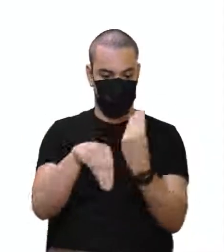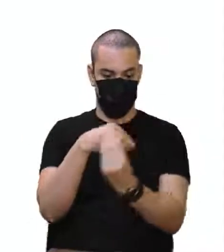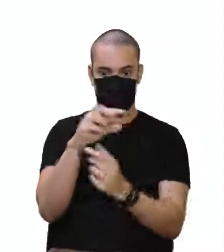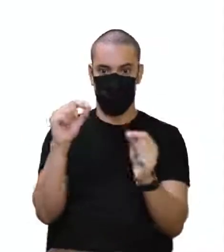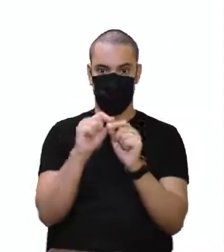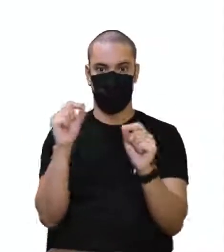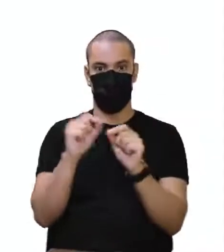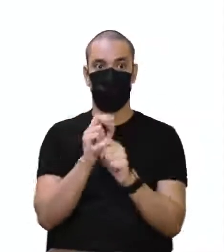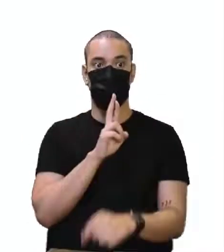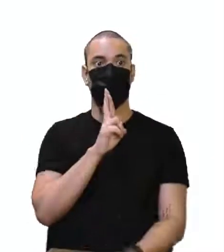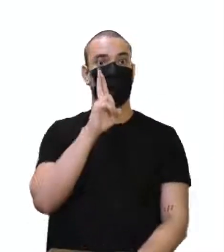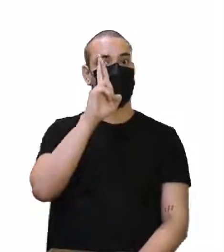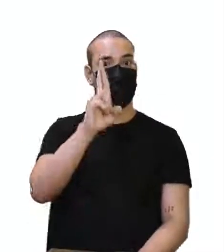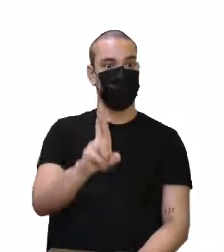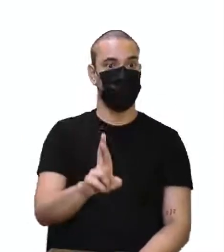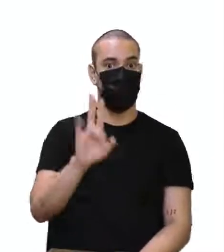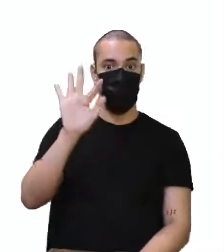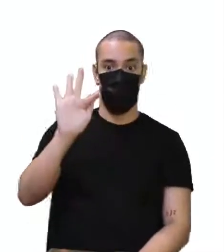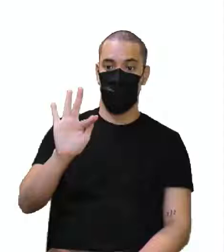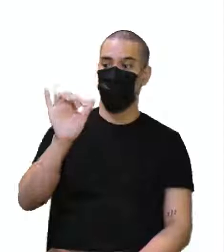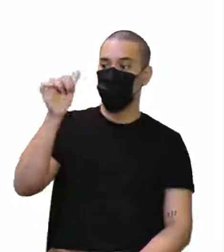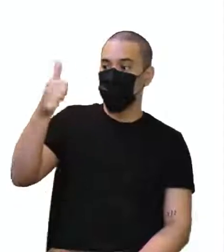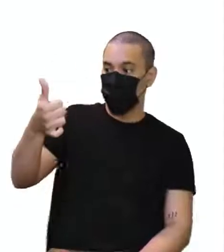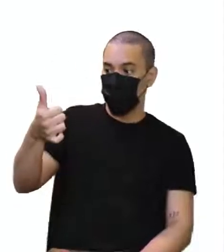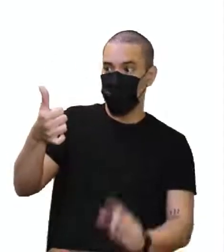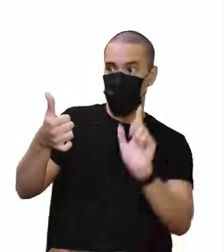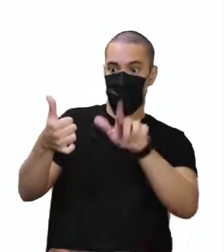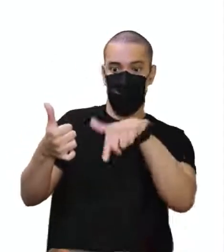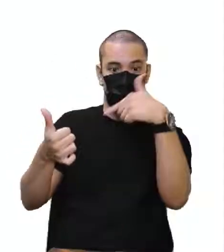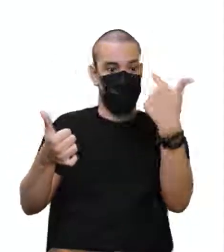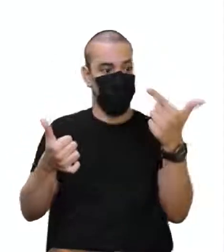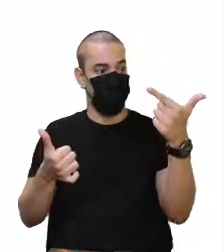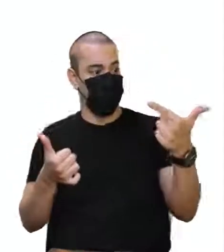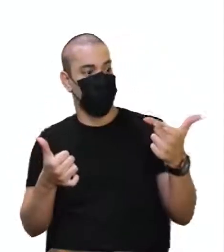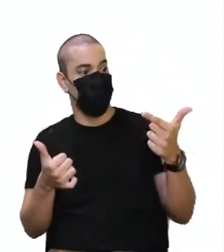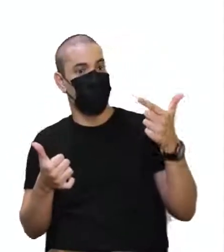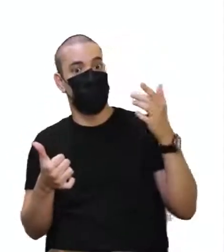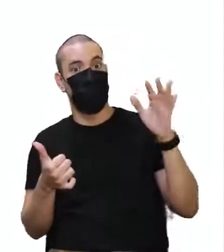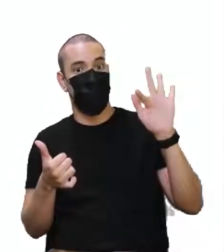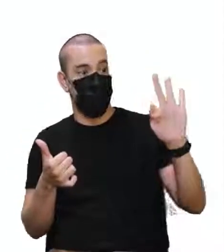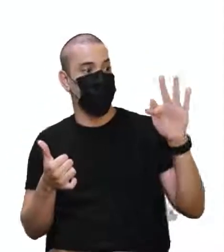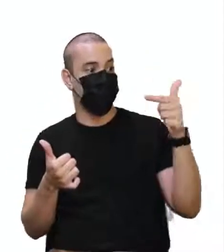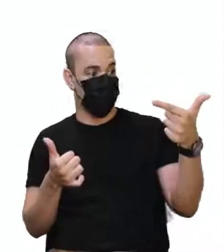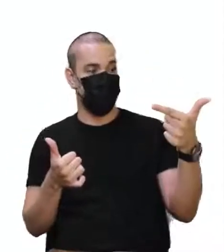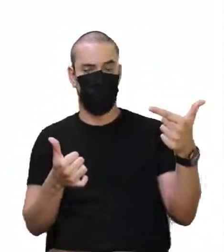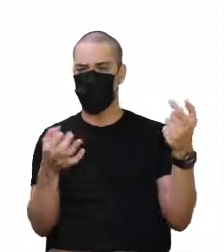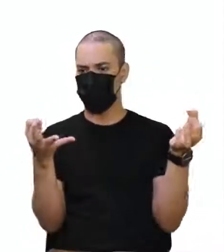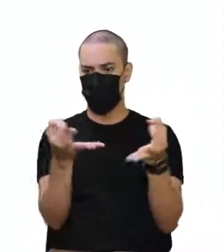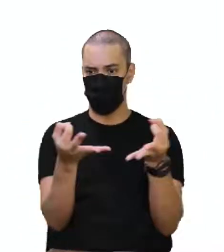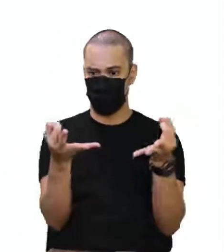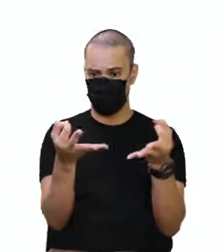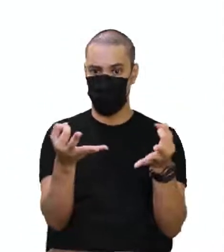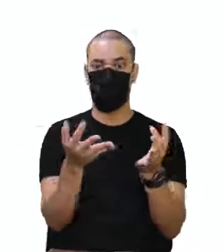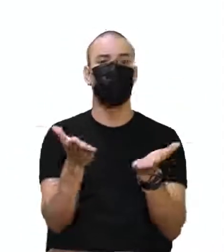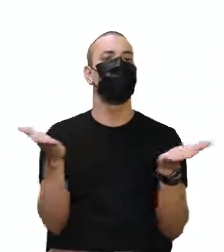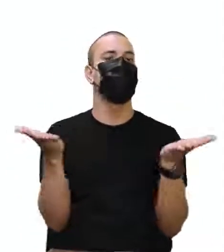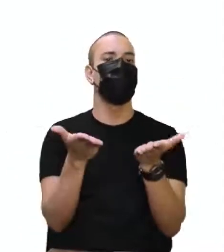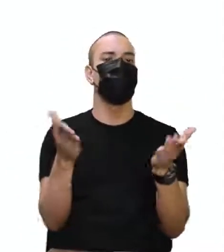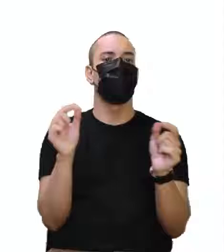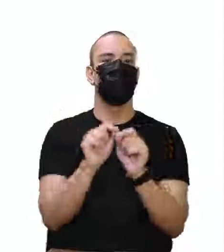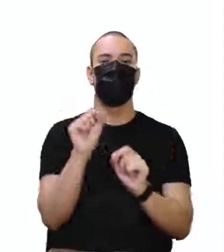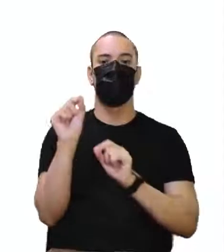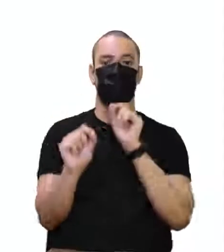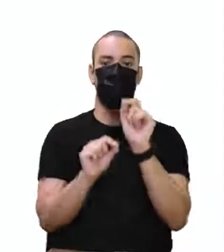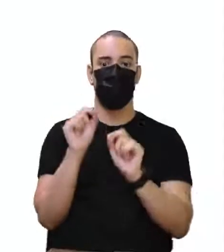um resultado na geração F1 e um outro resultado na geração F2. Perfeito? Agora ele está